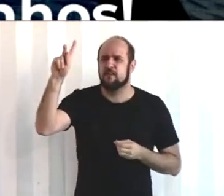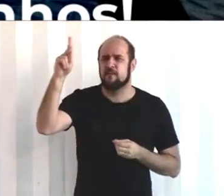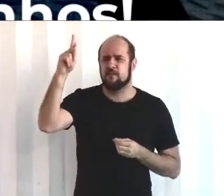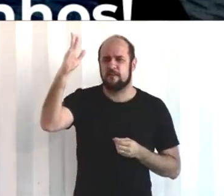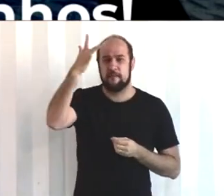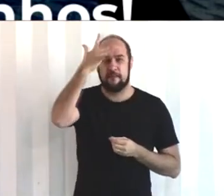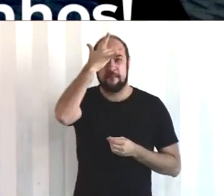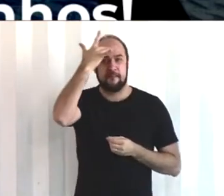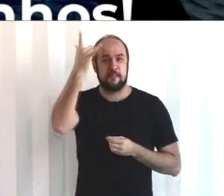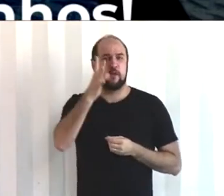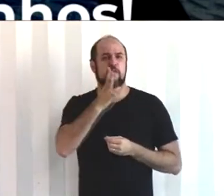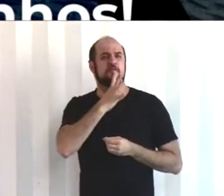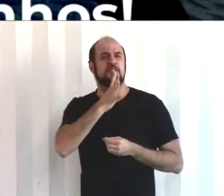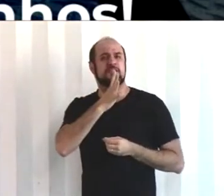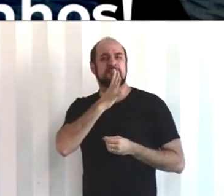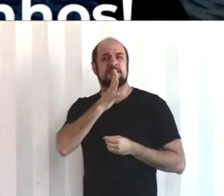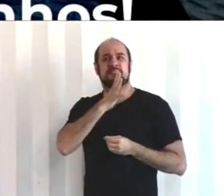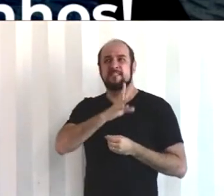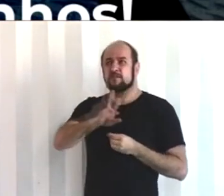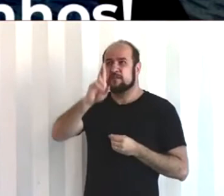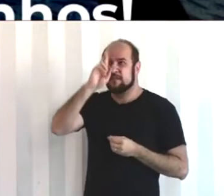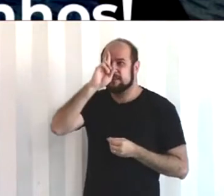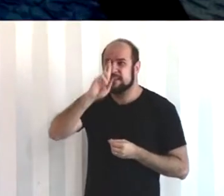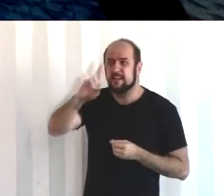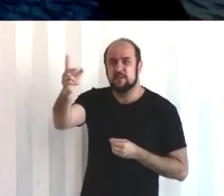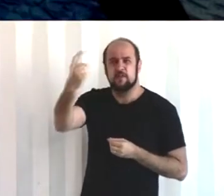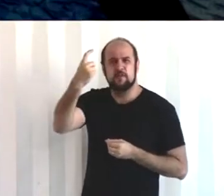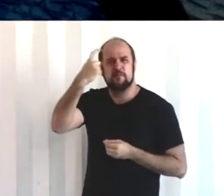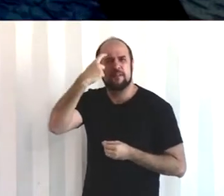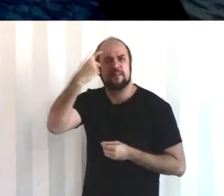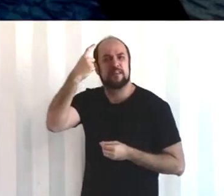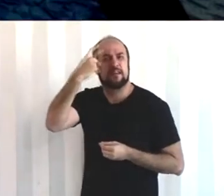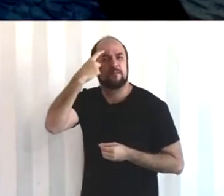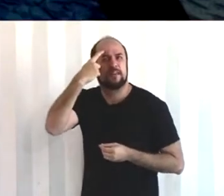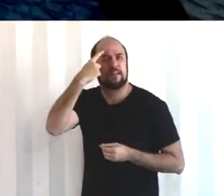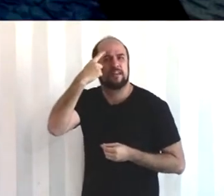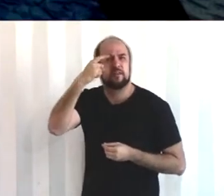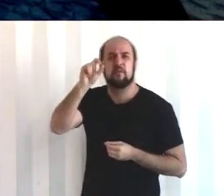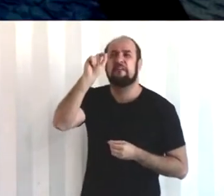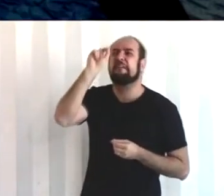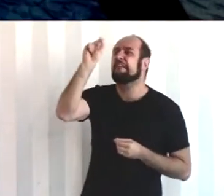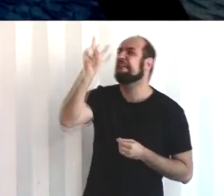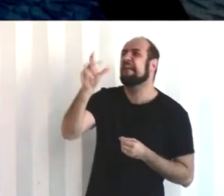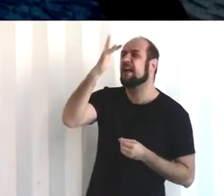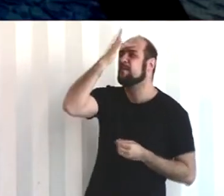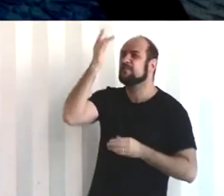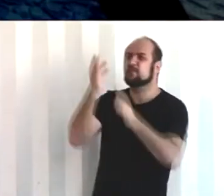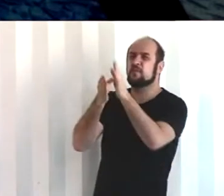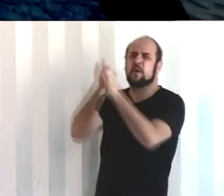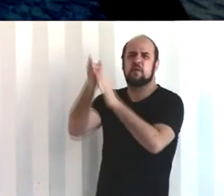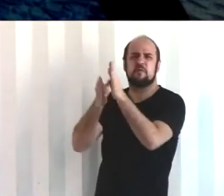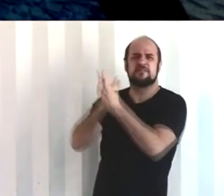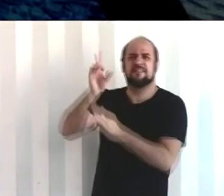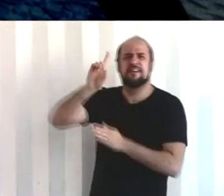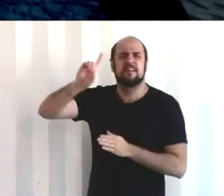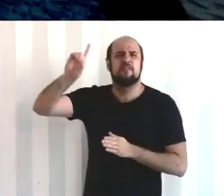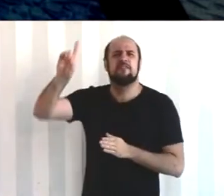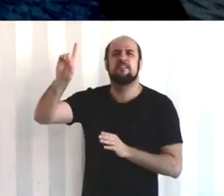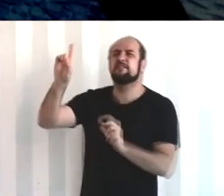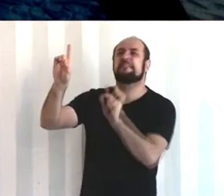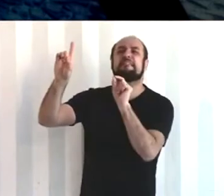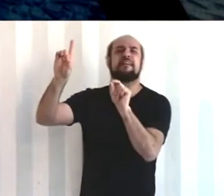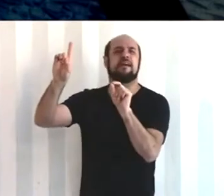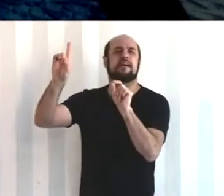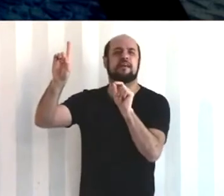conheceu a mente do Senhor? Ou quem foi o seu conselheiro? Ou quem primeiro deu a ele para